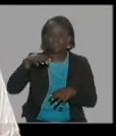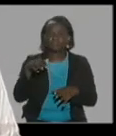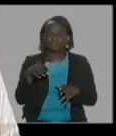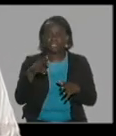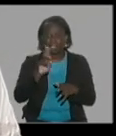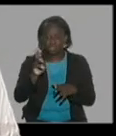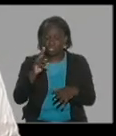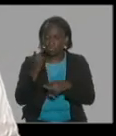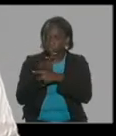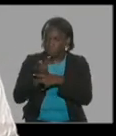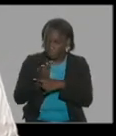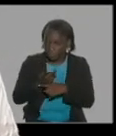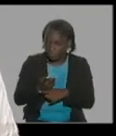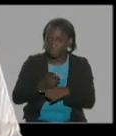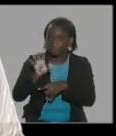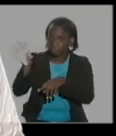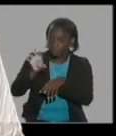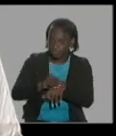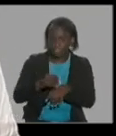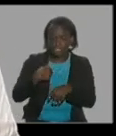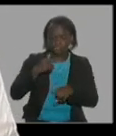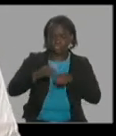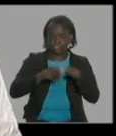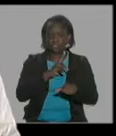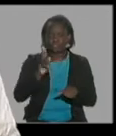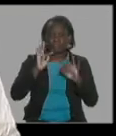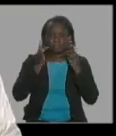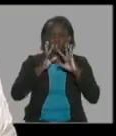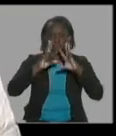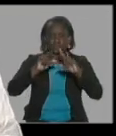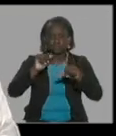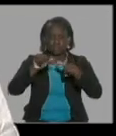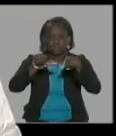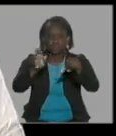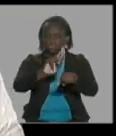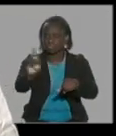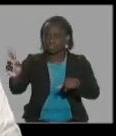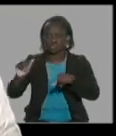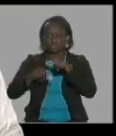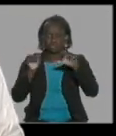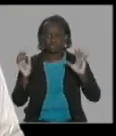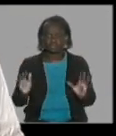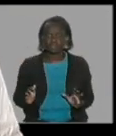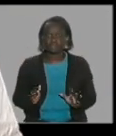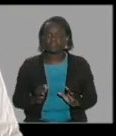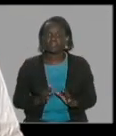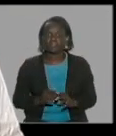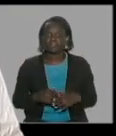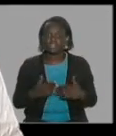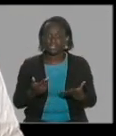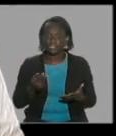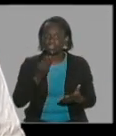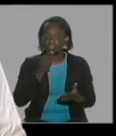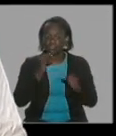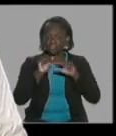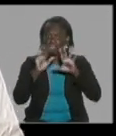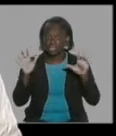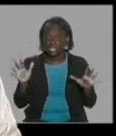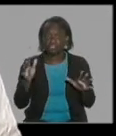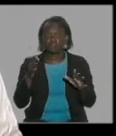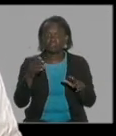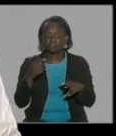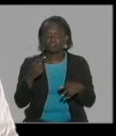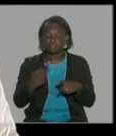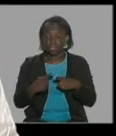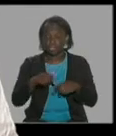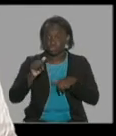Nigéria, esse nome, e se rebatizou a família inteira. E isso fica muito